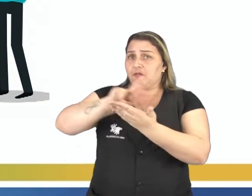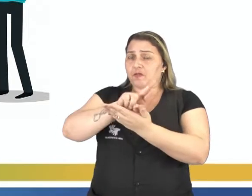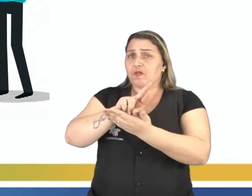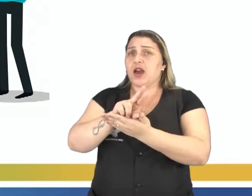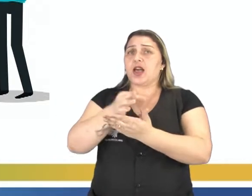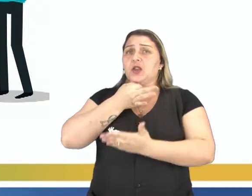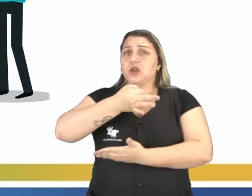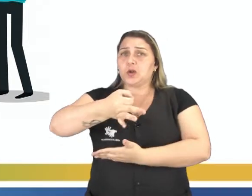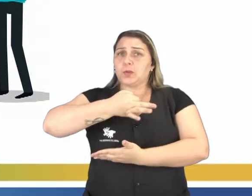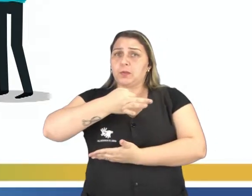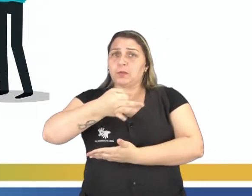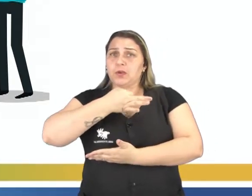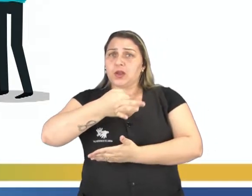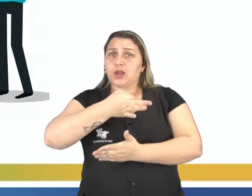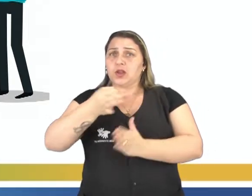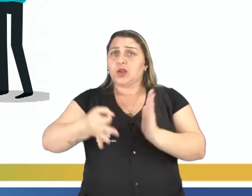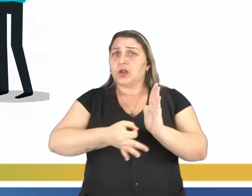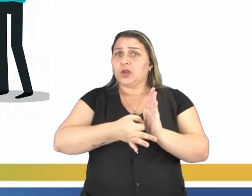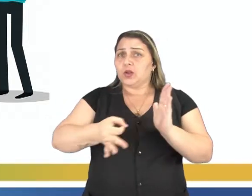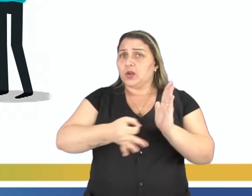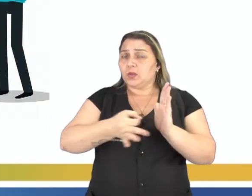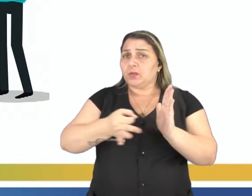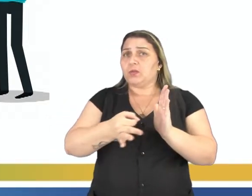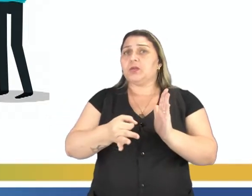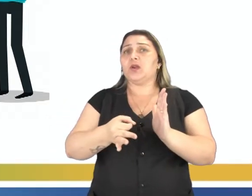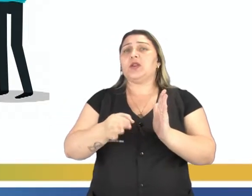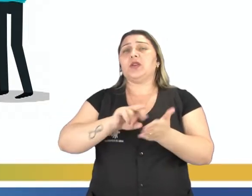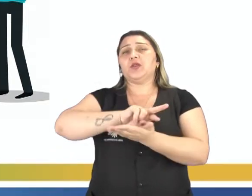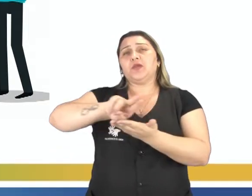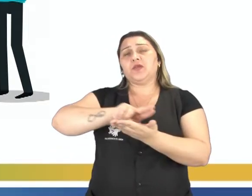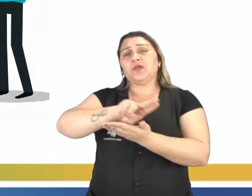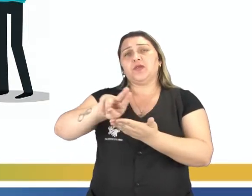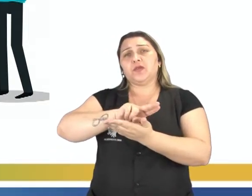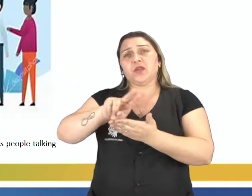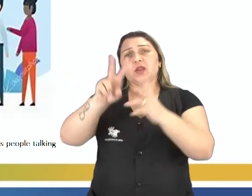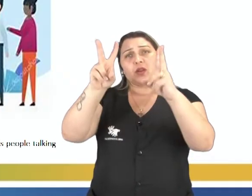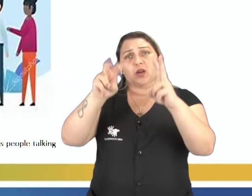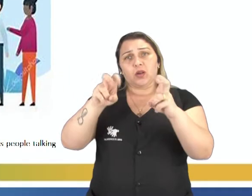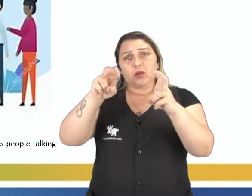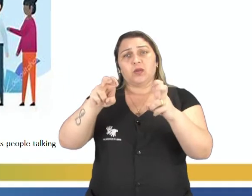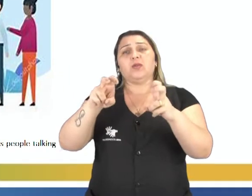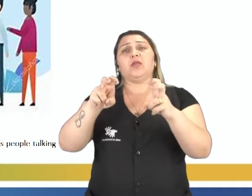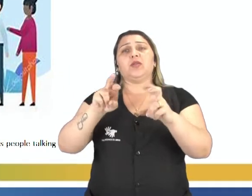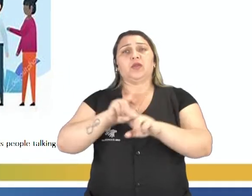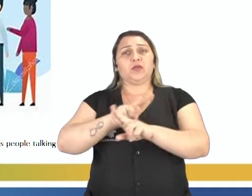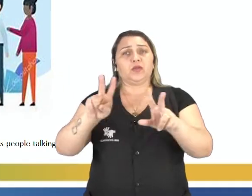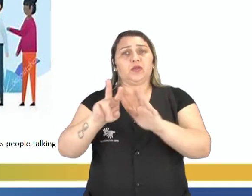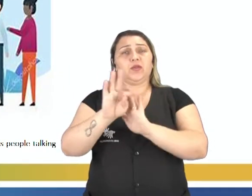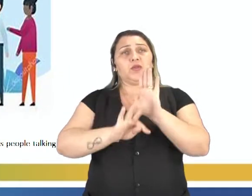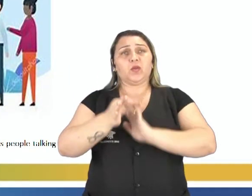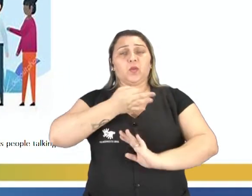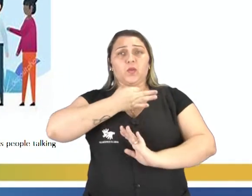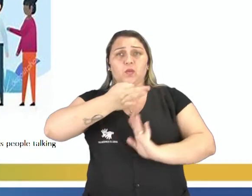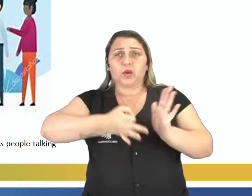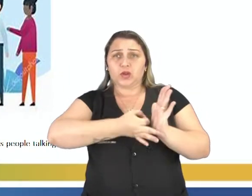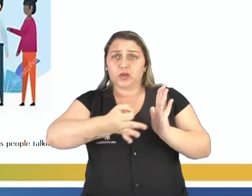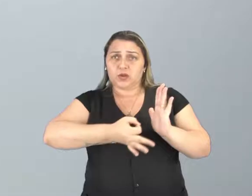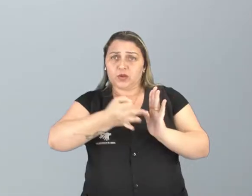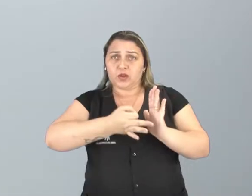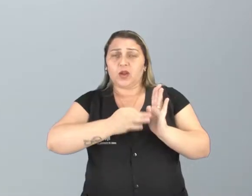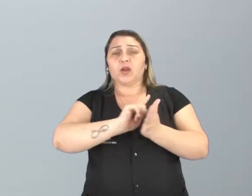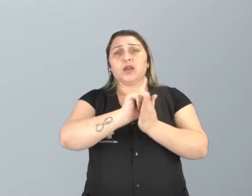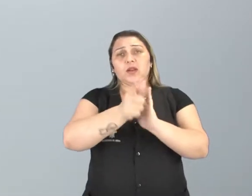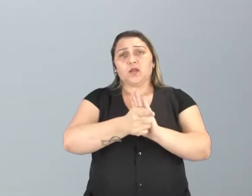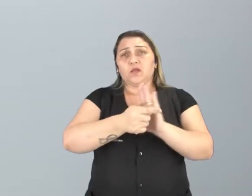existem várias opiniões sobre diversos assuntos polêmicos. O artigo de opinião, como vocês sabem, é o